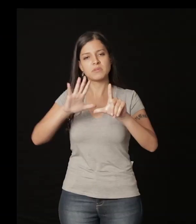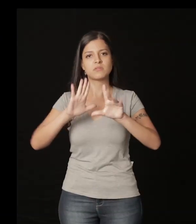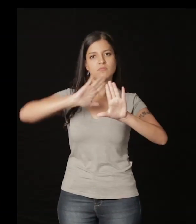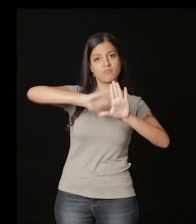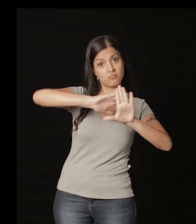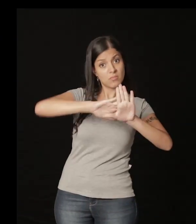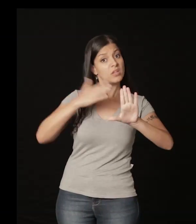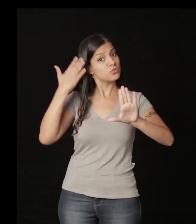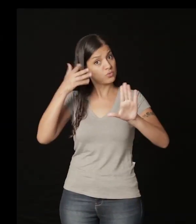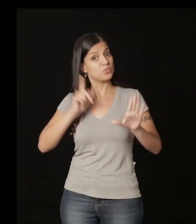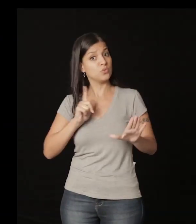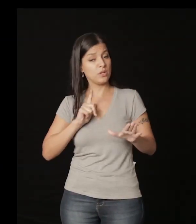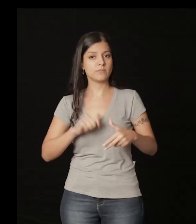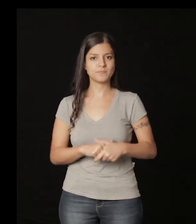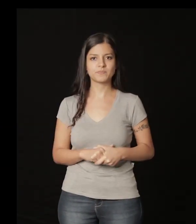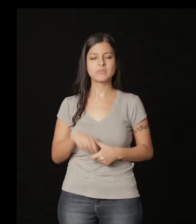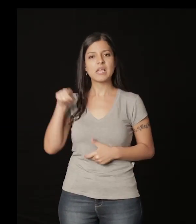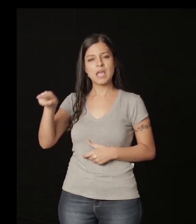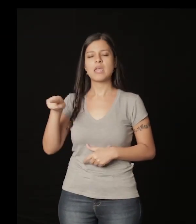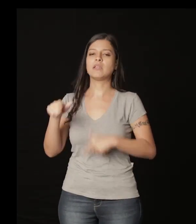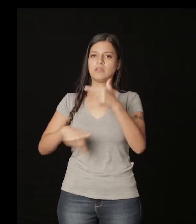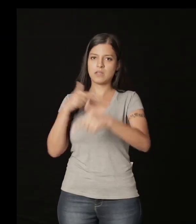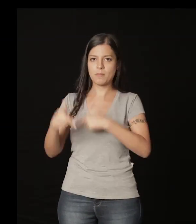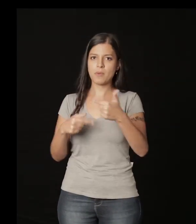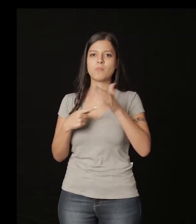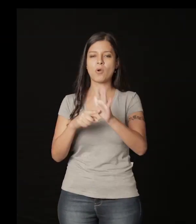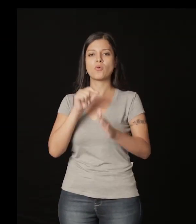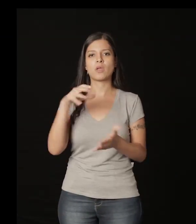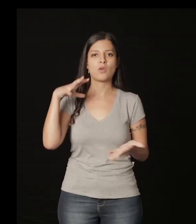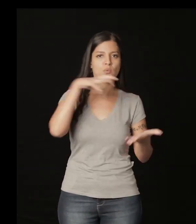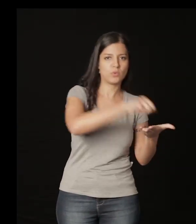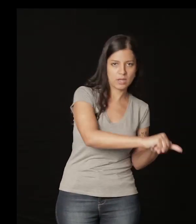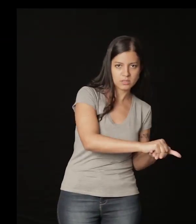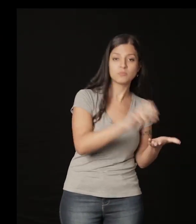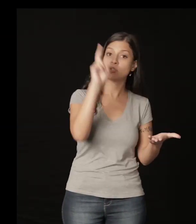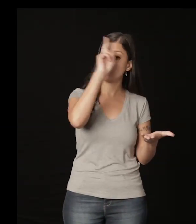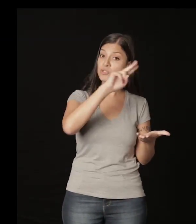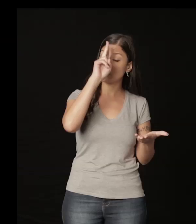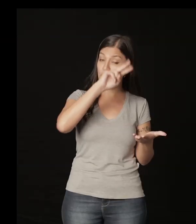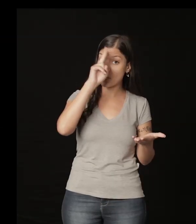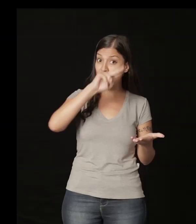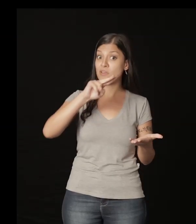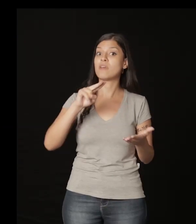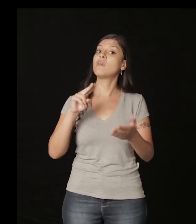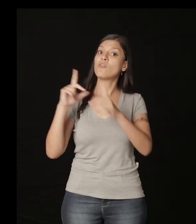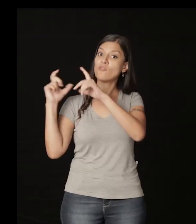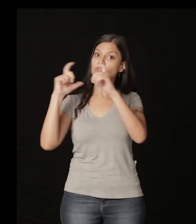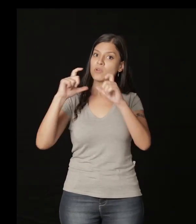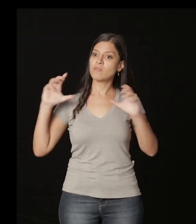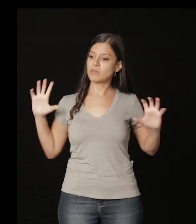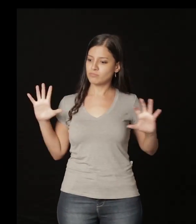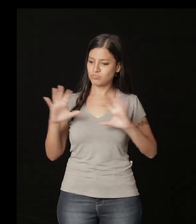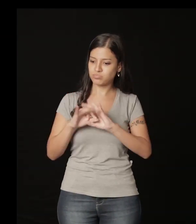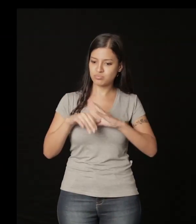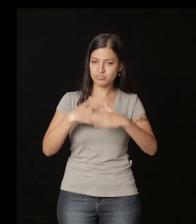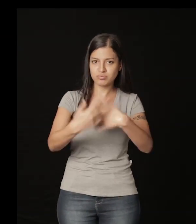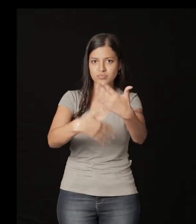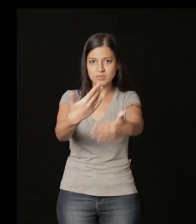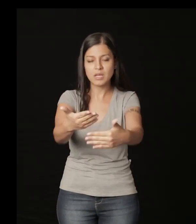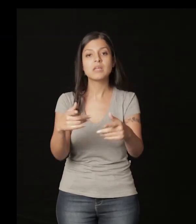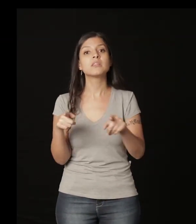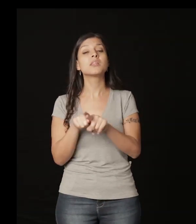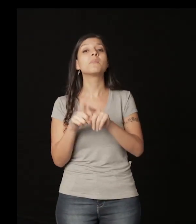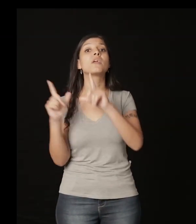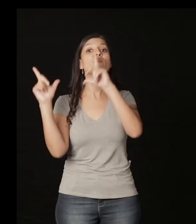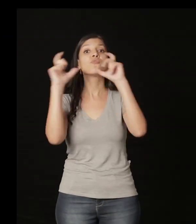está implicada nesses discursos. Sua obra é identificada com questões de como o colonialismo e a história da fotografia se confundem e